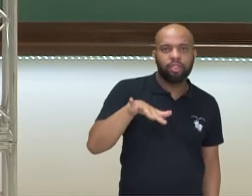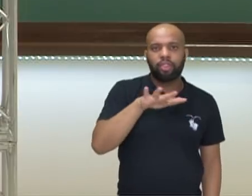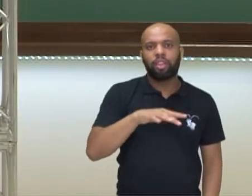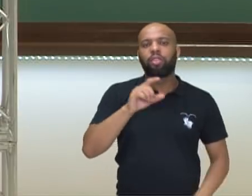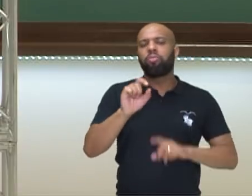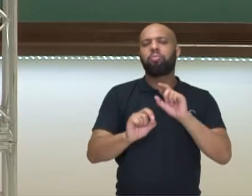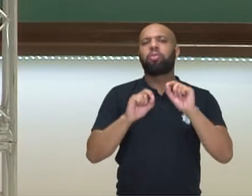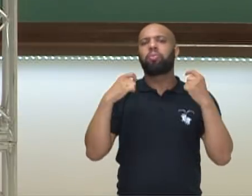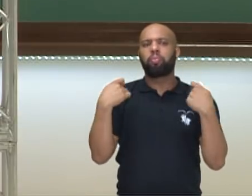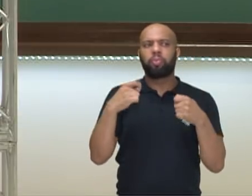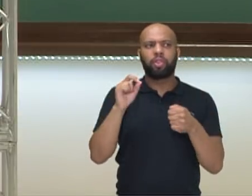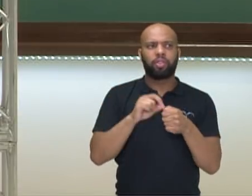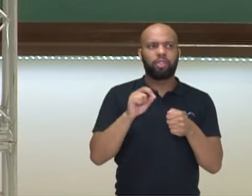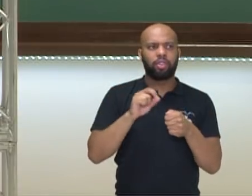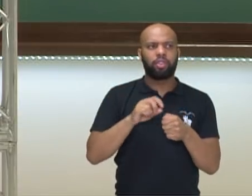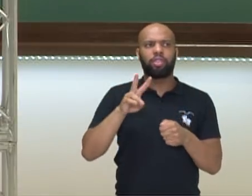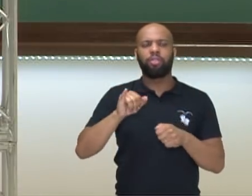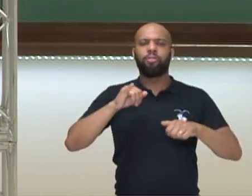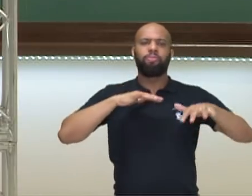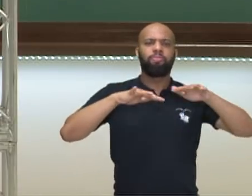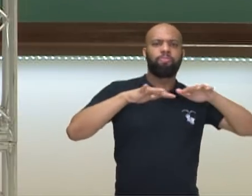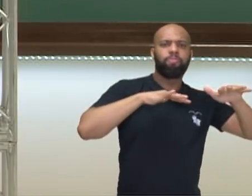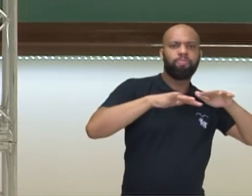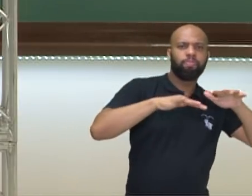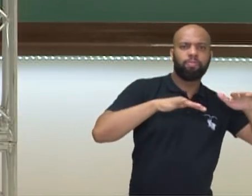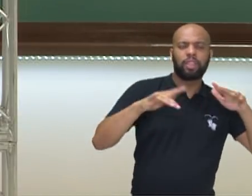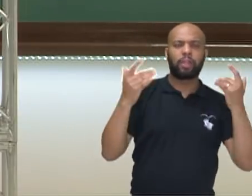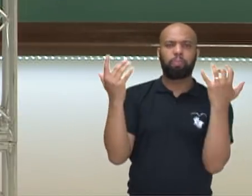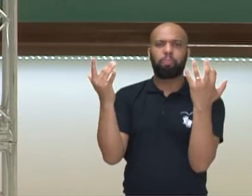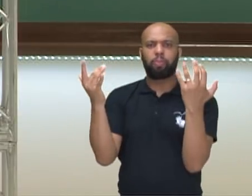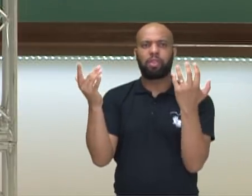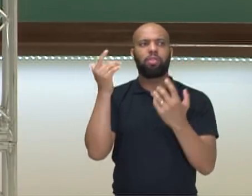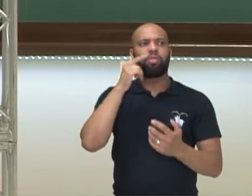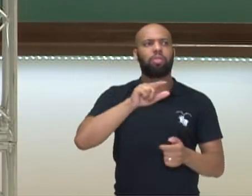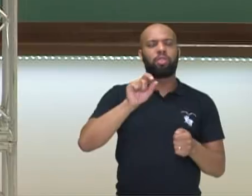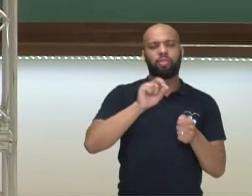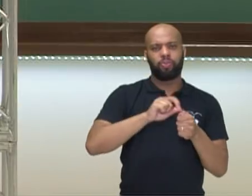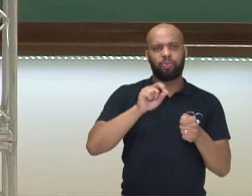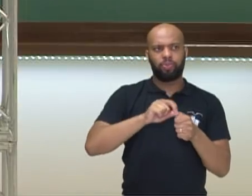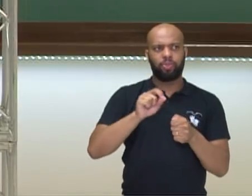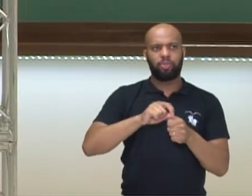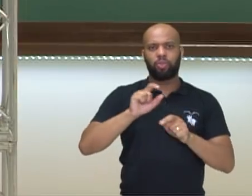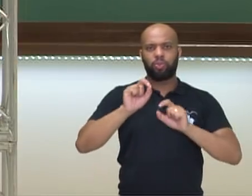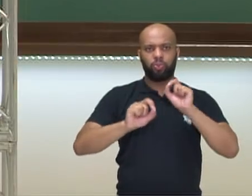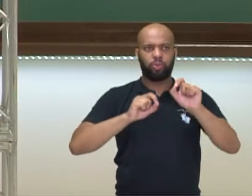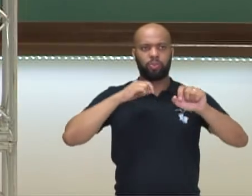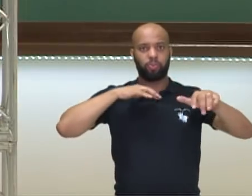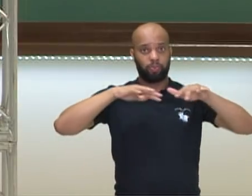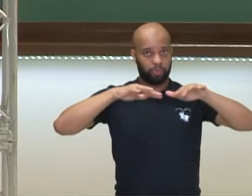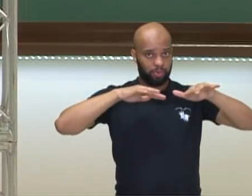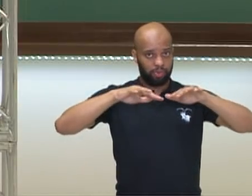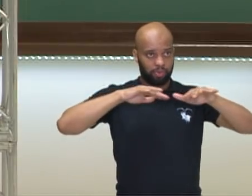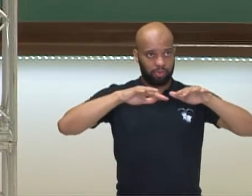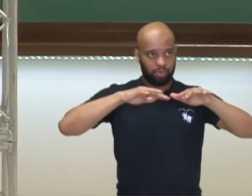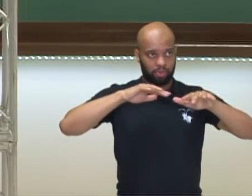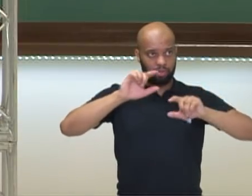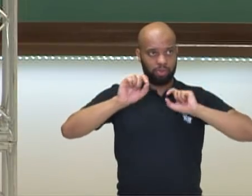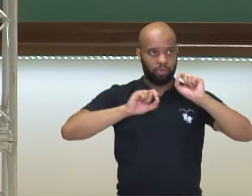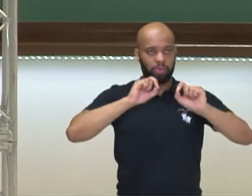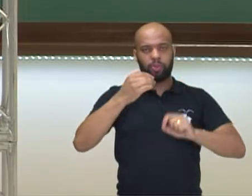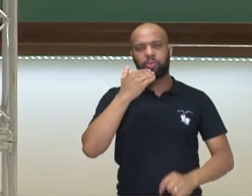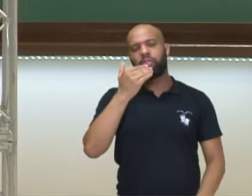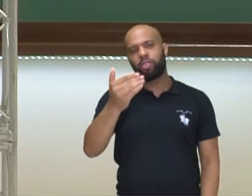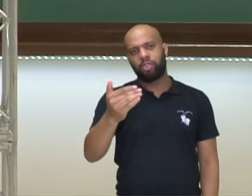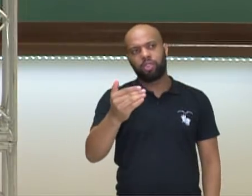que tem que fazer. E daí vai movimentar as suas mãos para realizar os movimentos, né, ou o que é